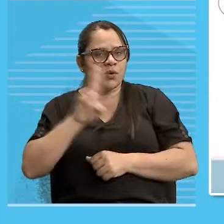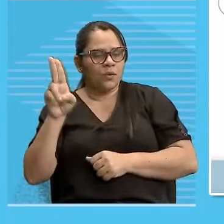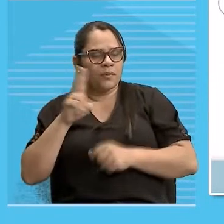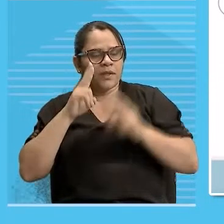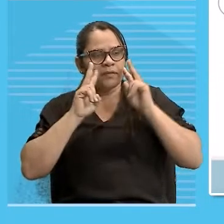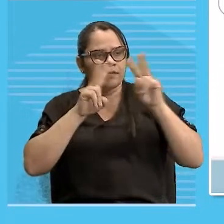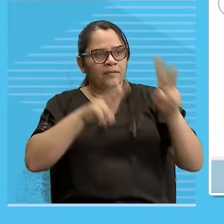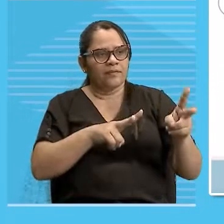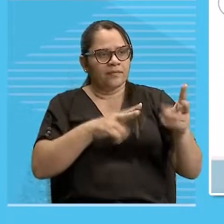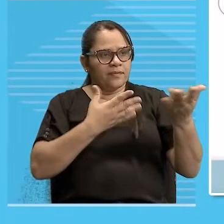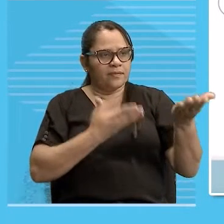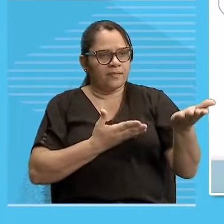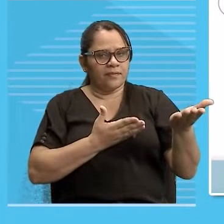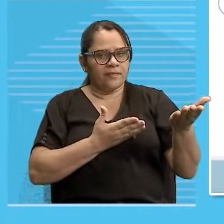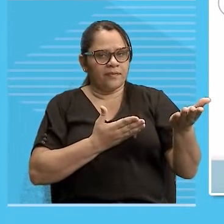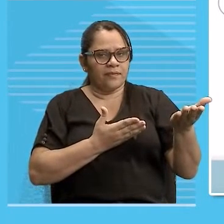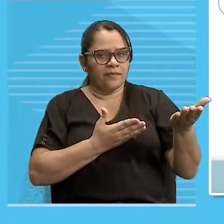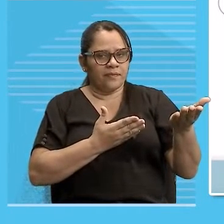Aqui você tem,